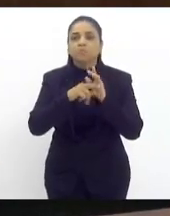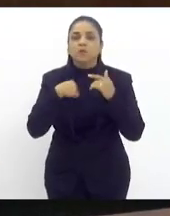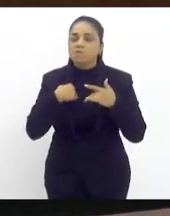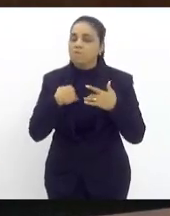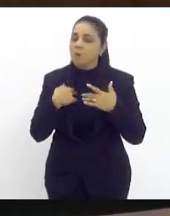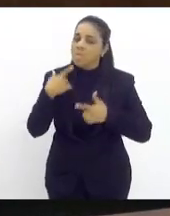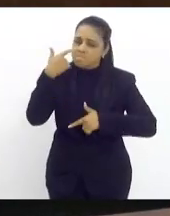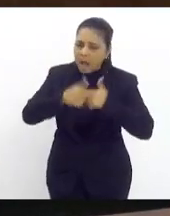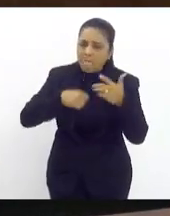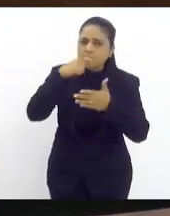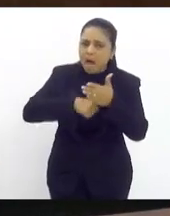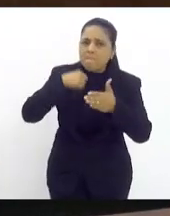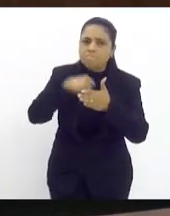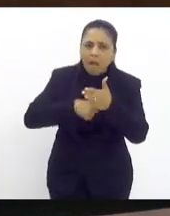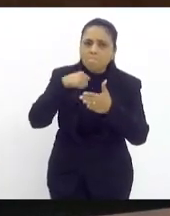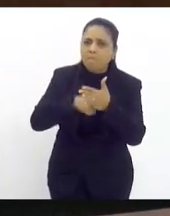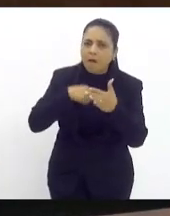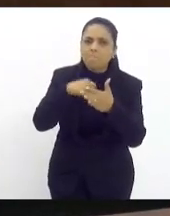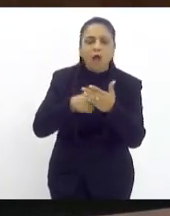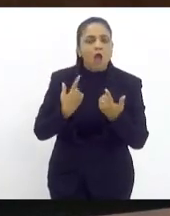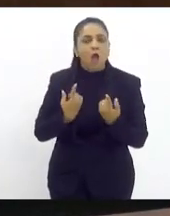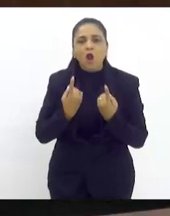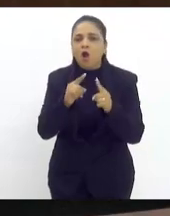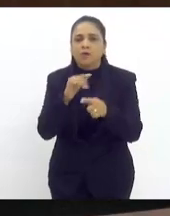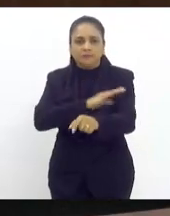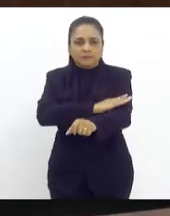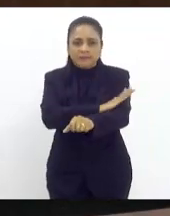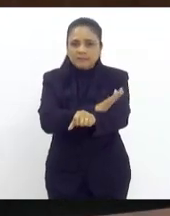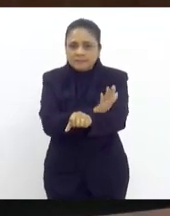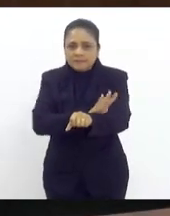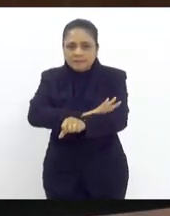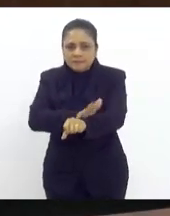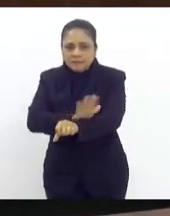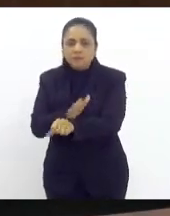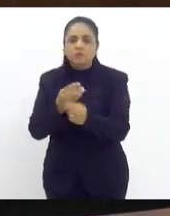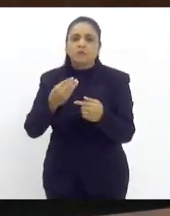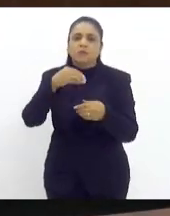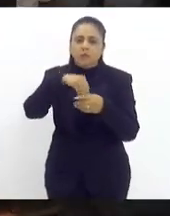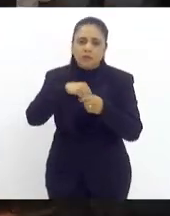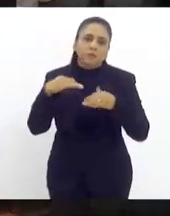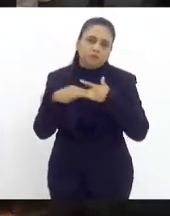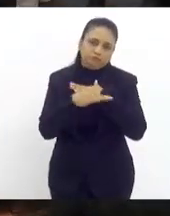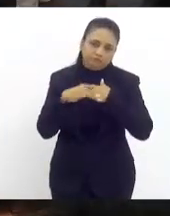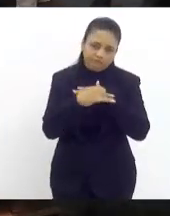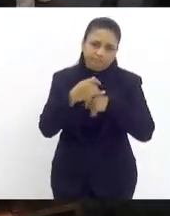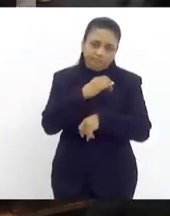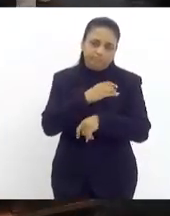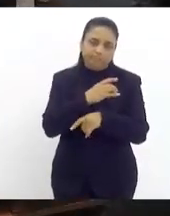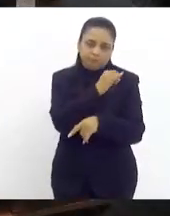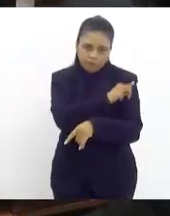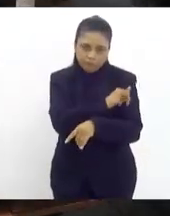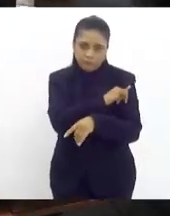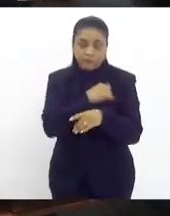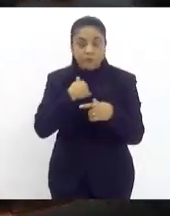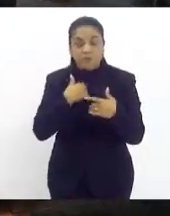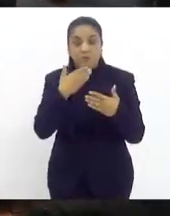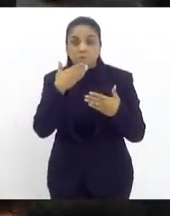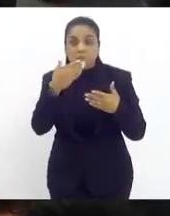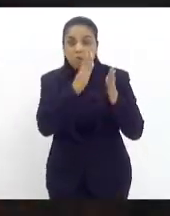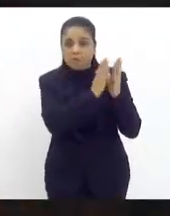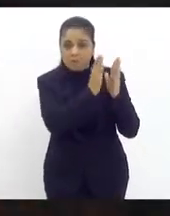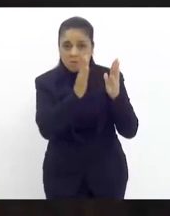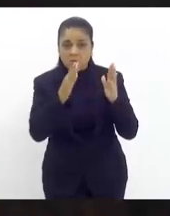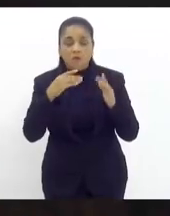na luta contra o racismo em qualquer âmbito no estado do Rio de Janeiro Muito obrigado presidente Deputado